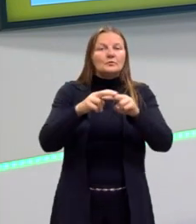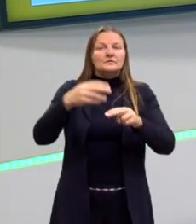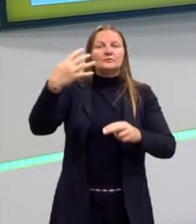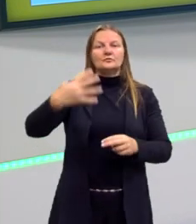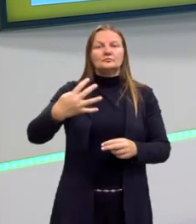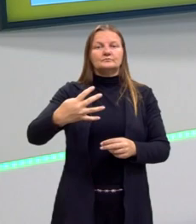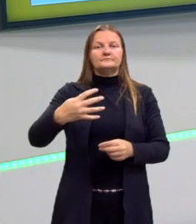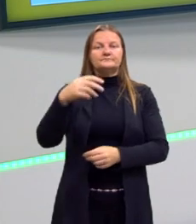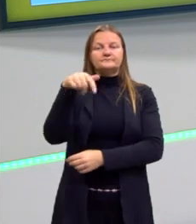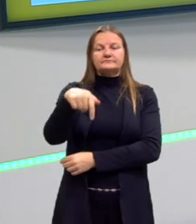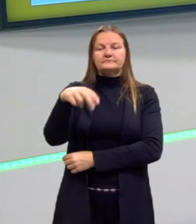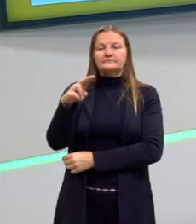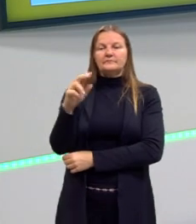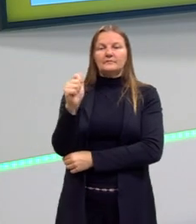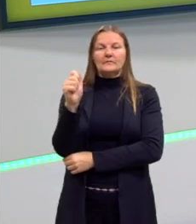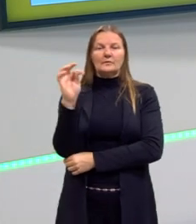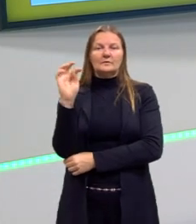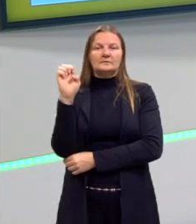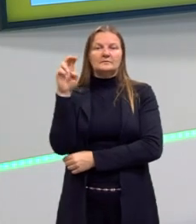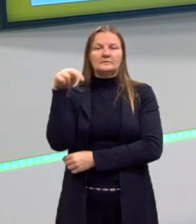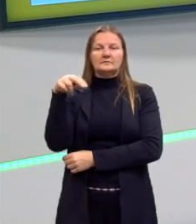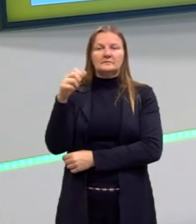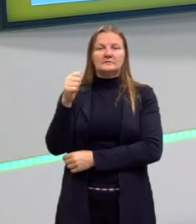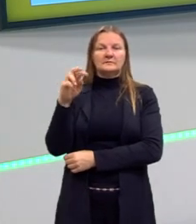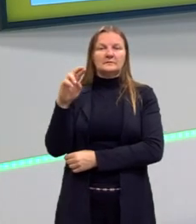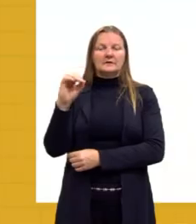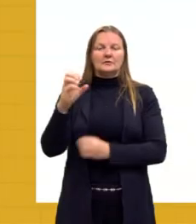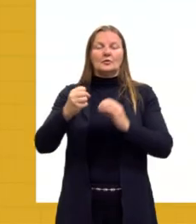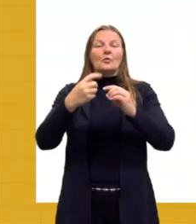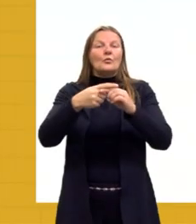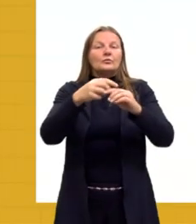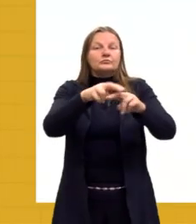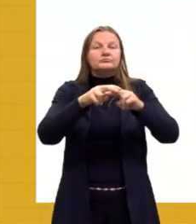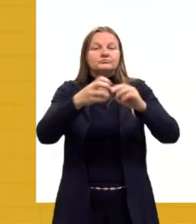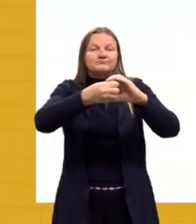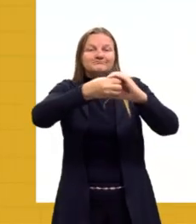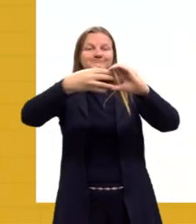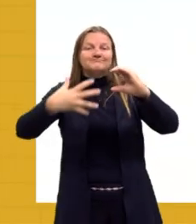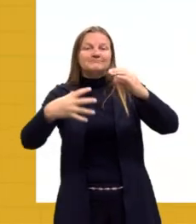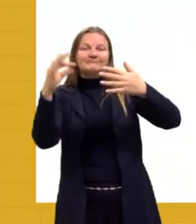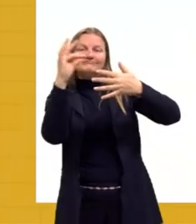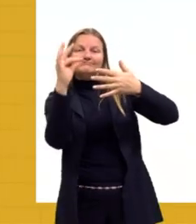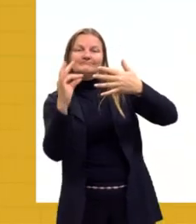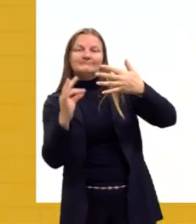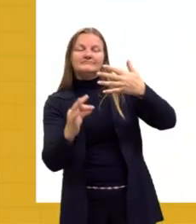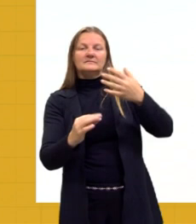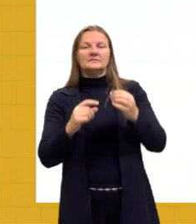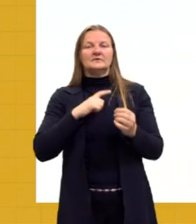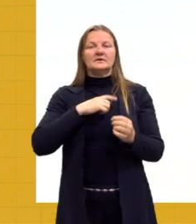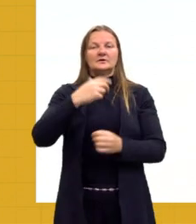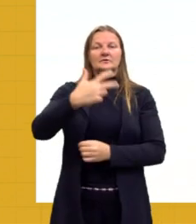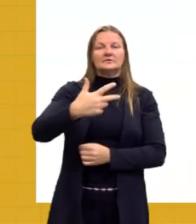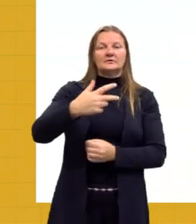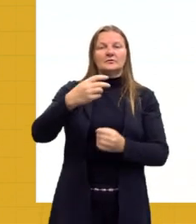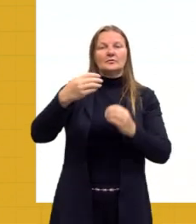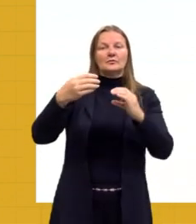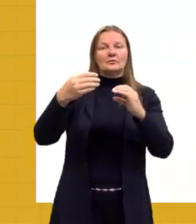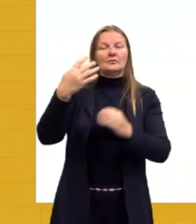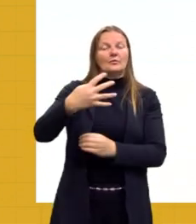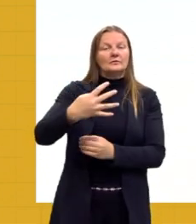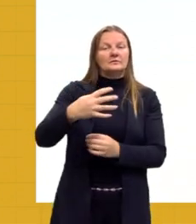porque importa em saber disso porque quando eu vou classificar as minhas cadeias eu preciso identificar quando eu tenho terciário e quaternário